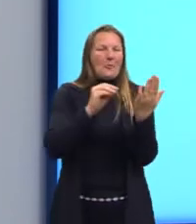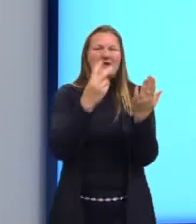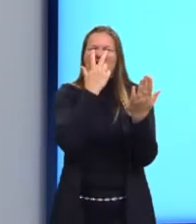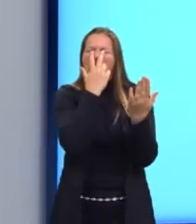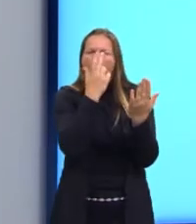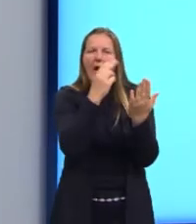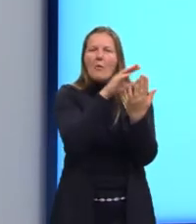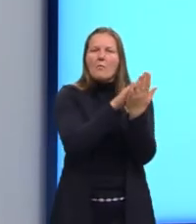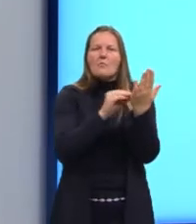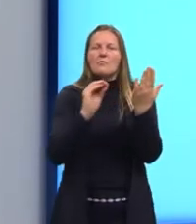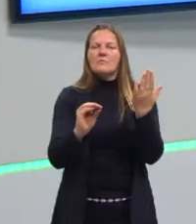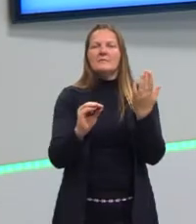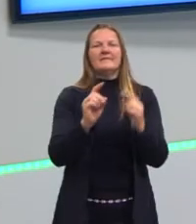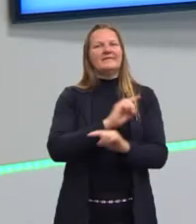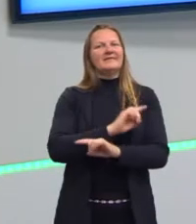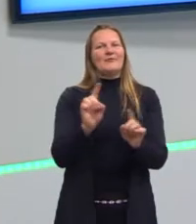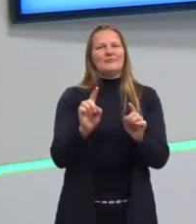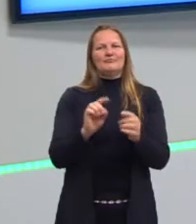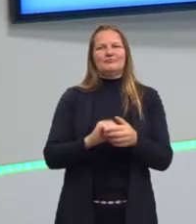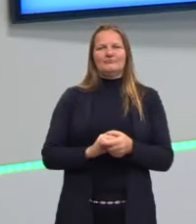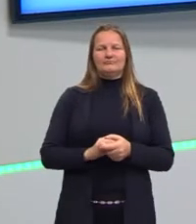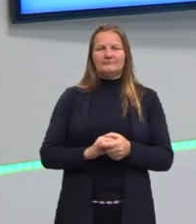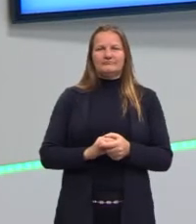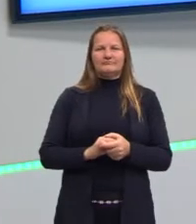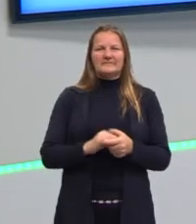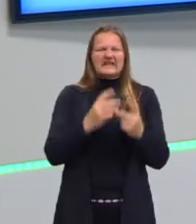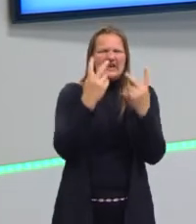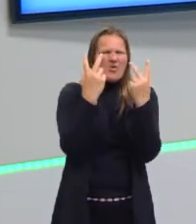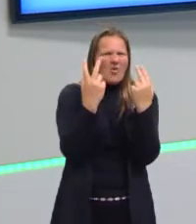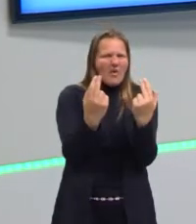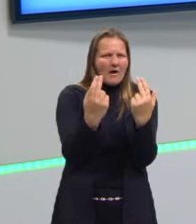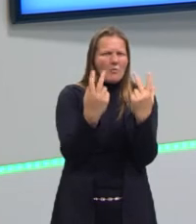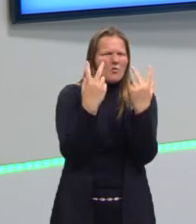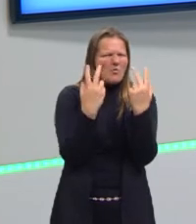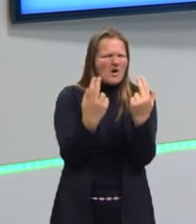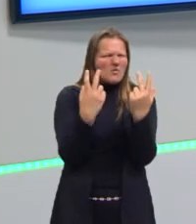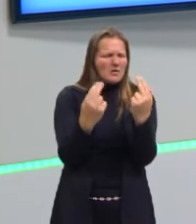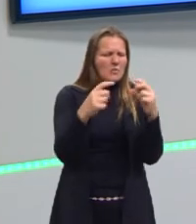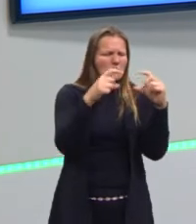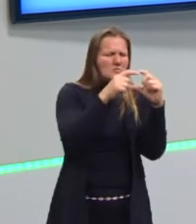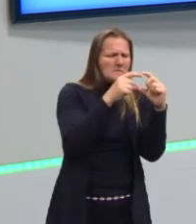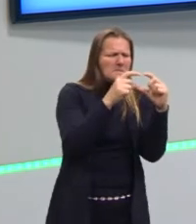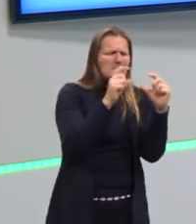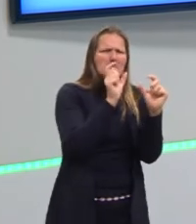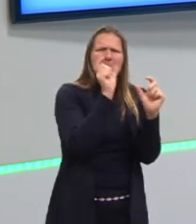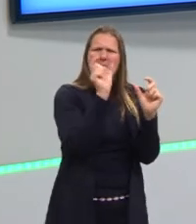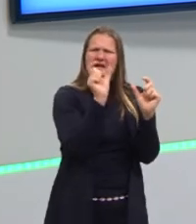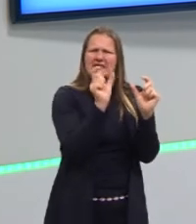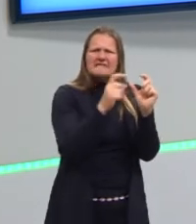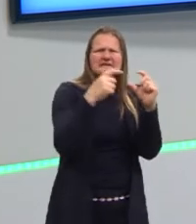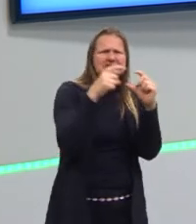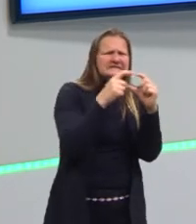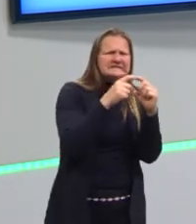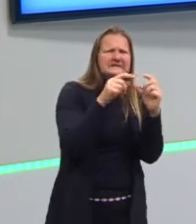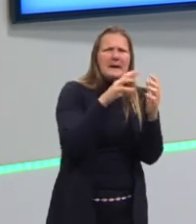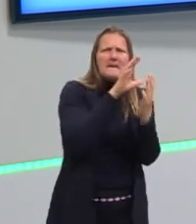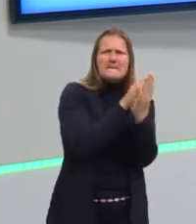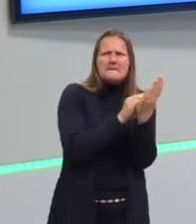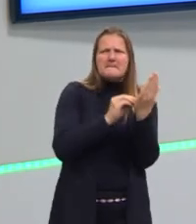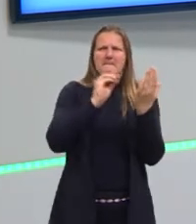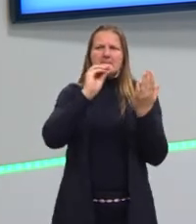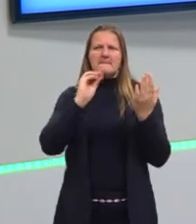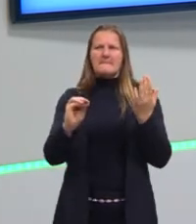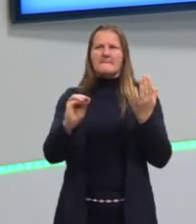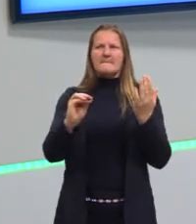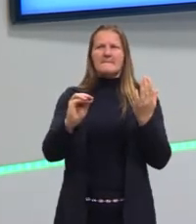que é diferente porque quando eu copio eu pego exatamente aquele bloco de palavras que tá lá arranco de